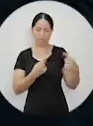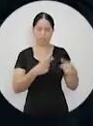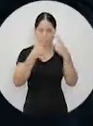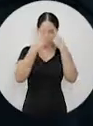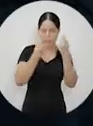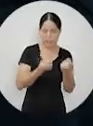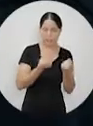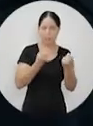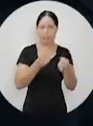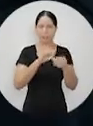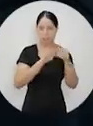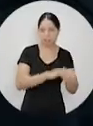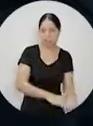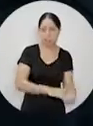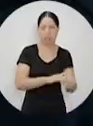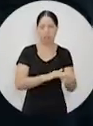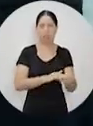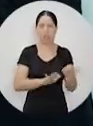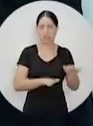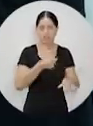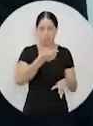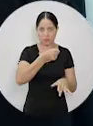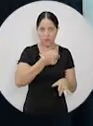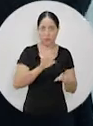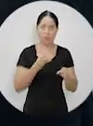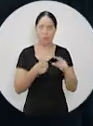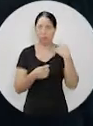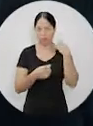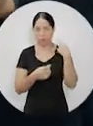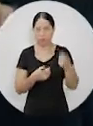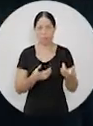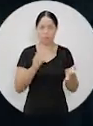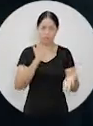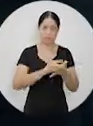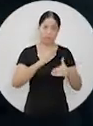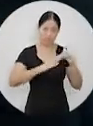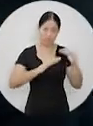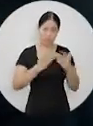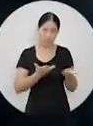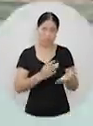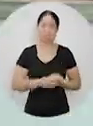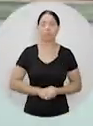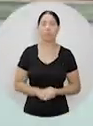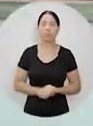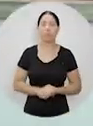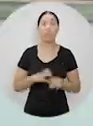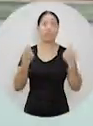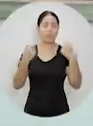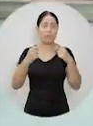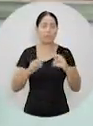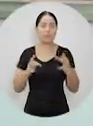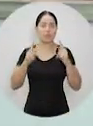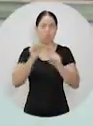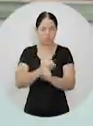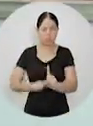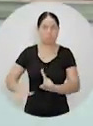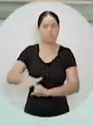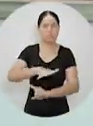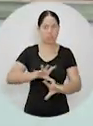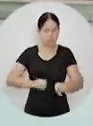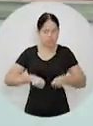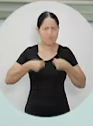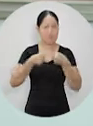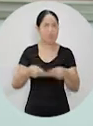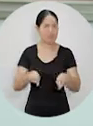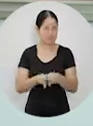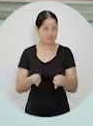para violentar a honra das pessoas ou para inibir um jornalista ou um advogado que está exercendo a sua profissão. E é necessário o engajamento da sociedade